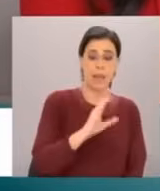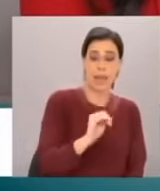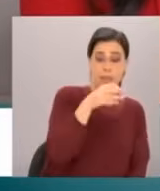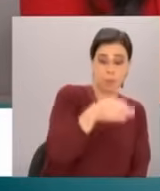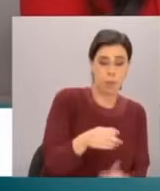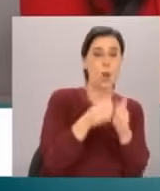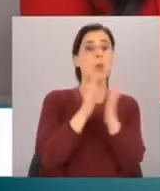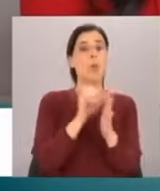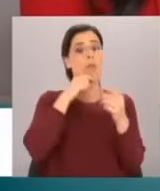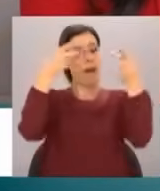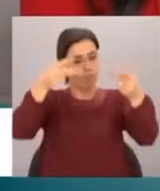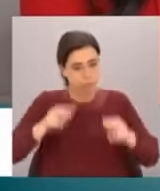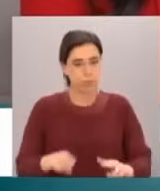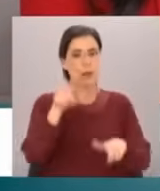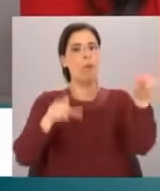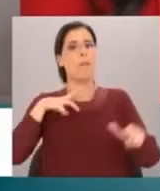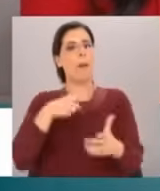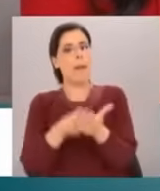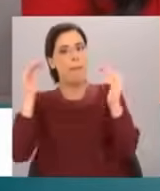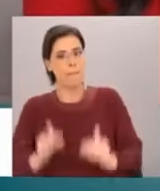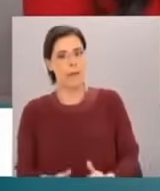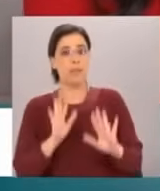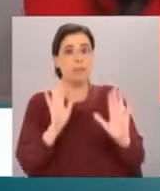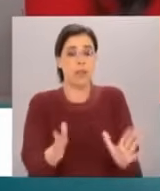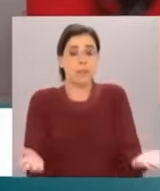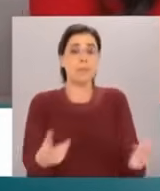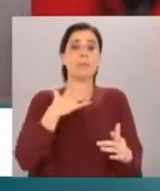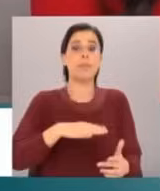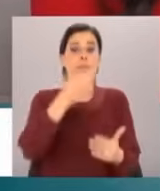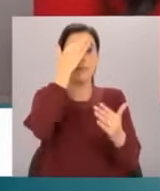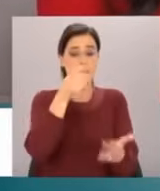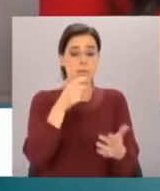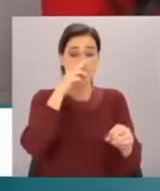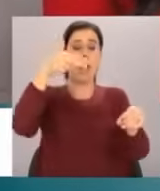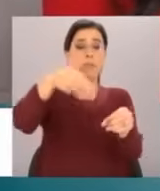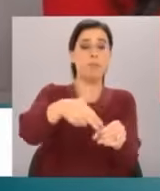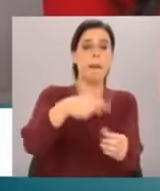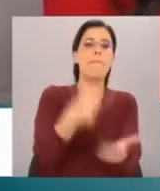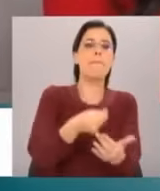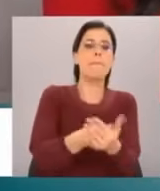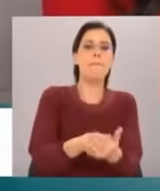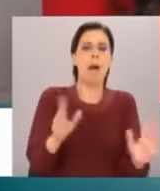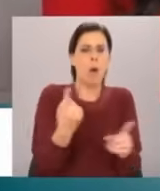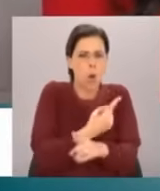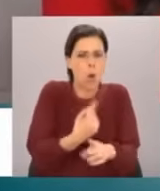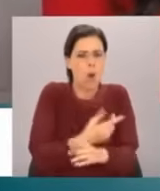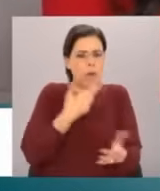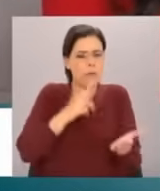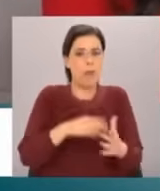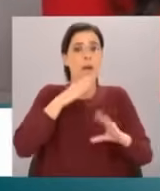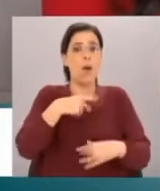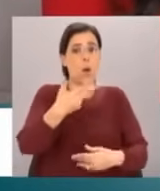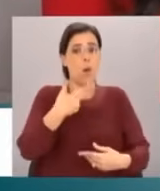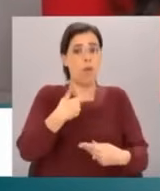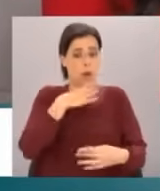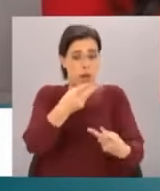SP e tudo aquilo que podemos dizer para os portugueses porque pode acontecer o que eles querem saber é quando chegar a bomba de gasolina quando é que vão pagar o resto ou desta vez é